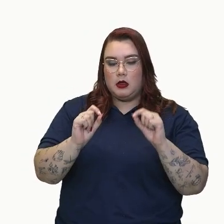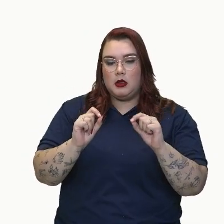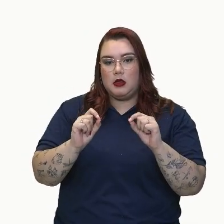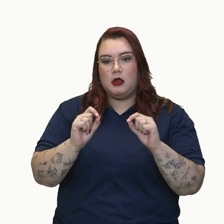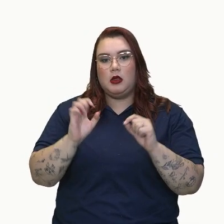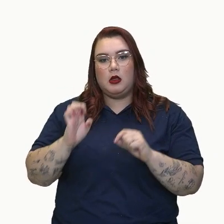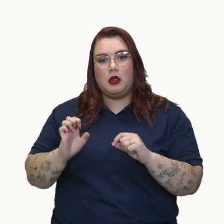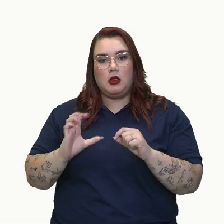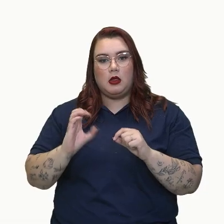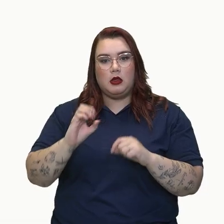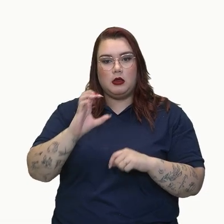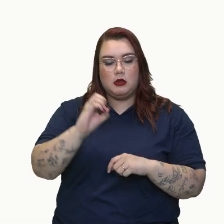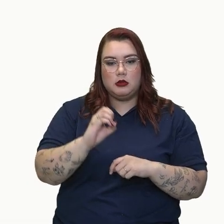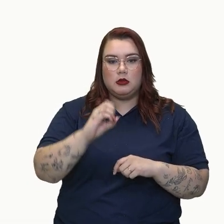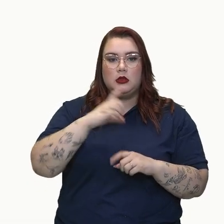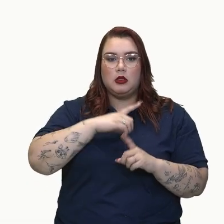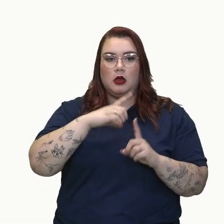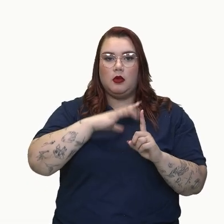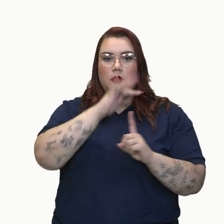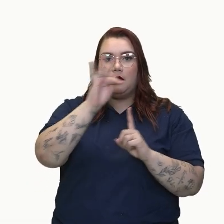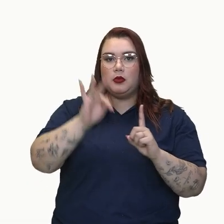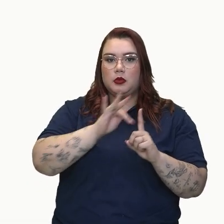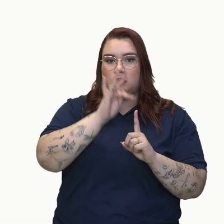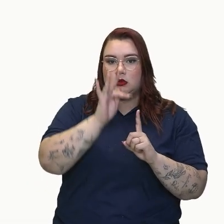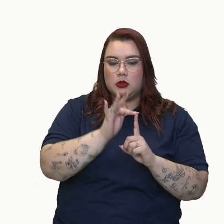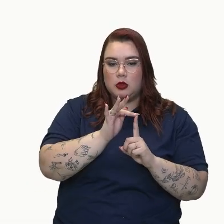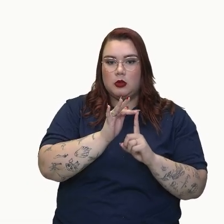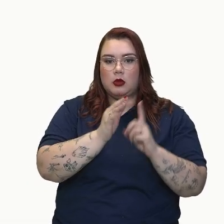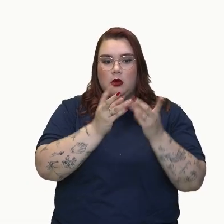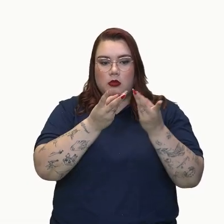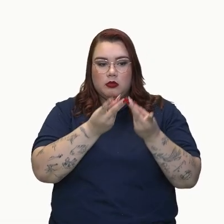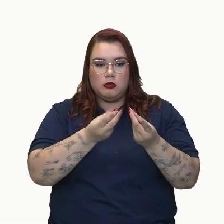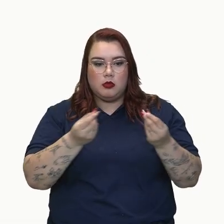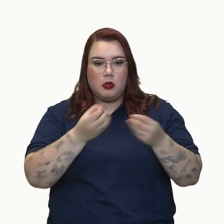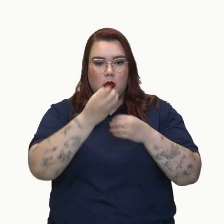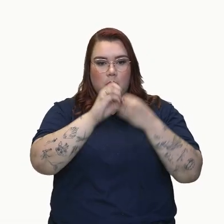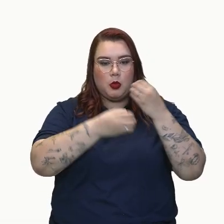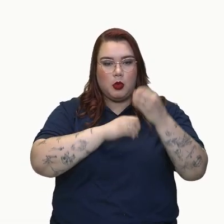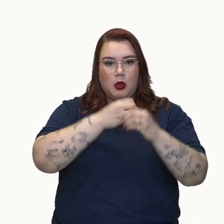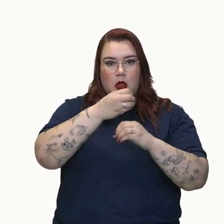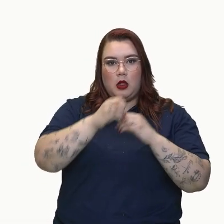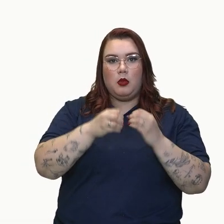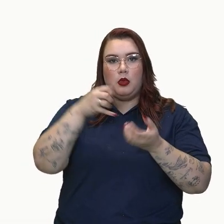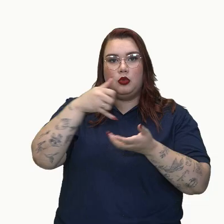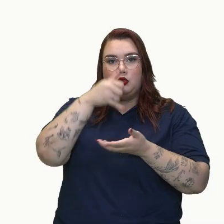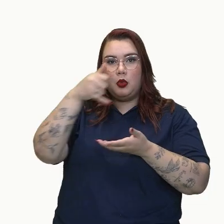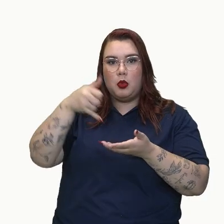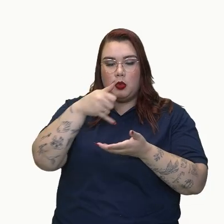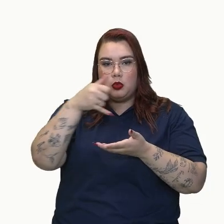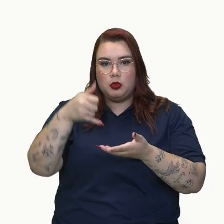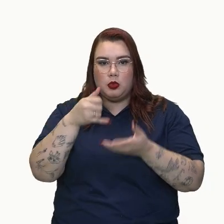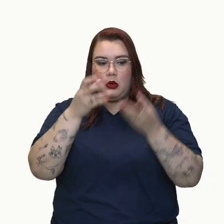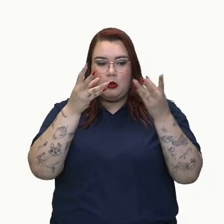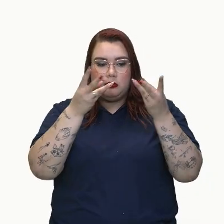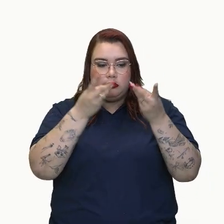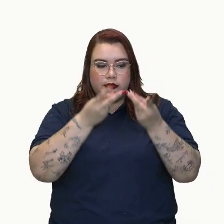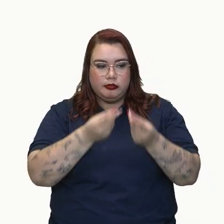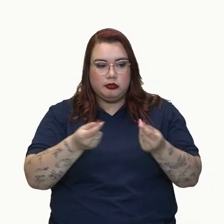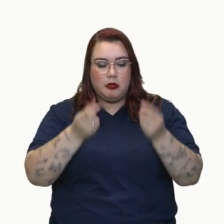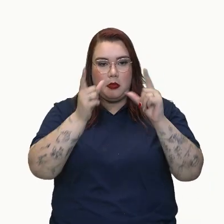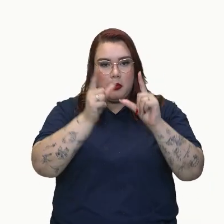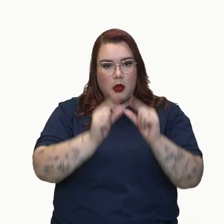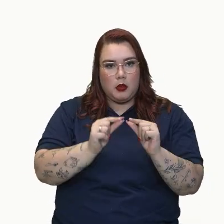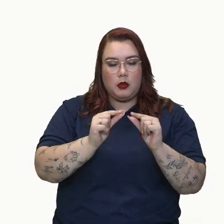enzima digestiva que tem como função quebrar moléculas de gordura, triglicerídeos, em pedaços menores,